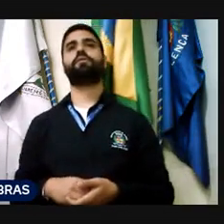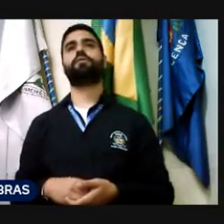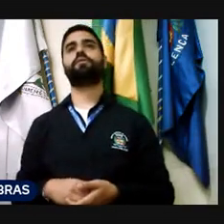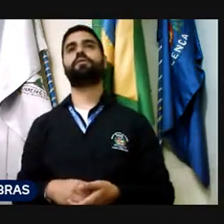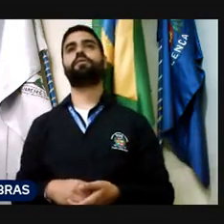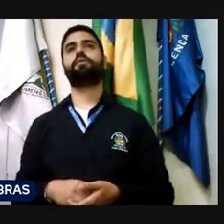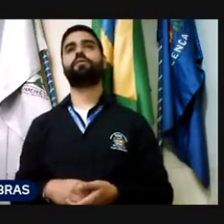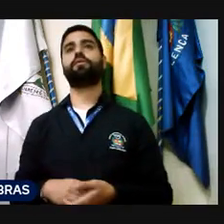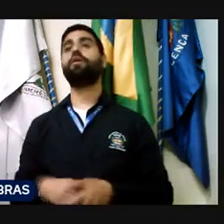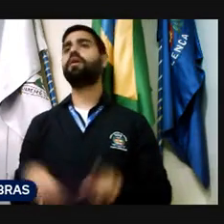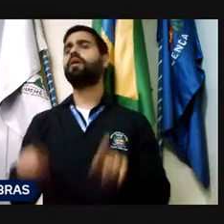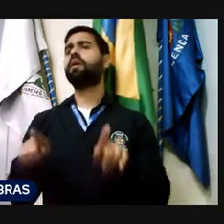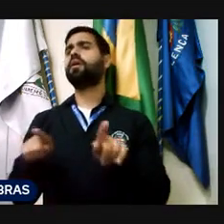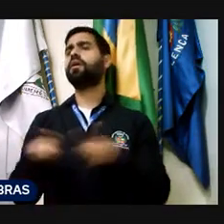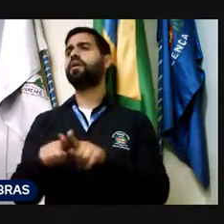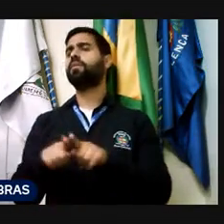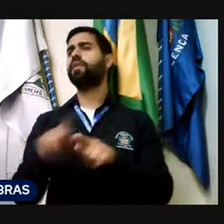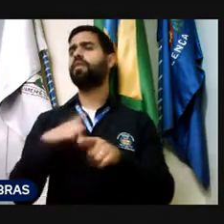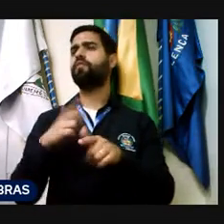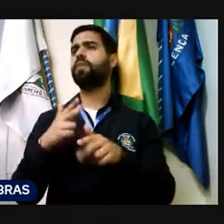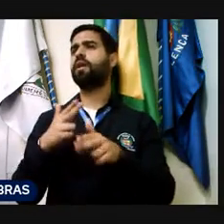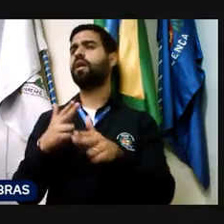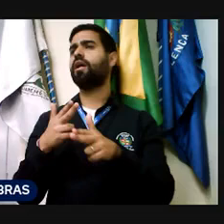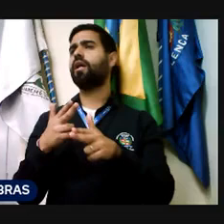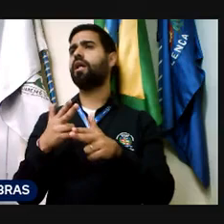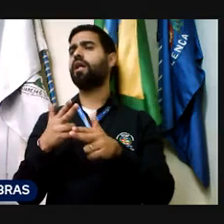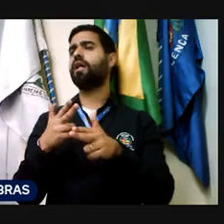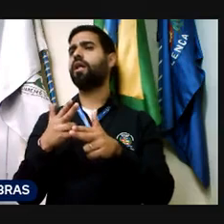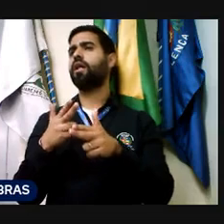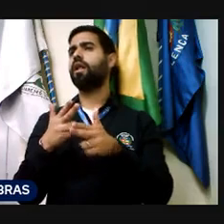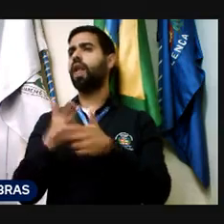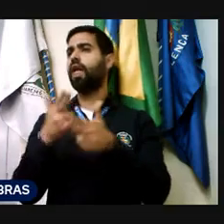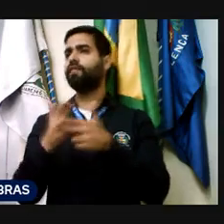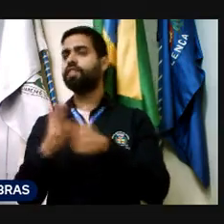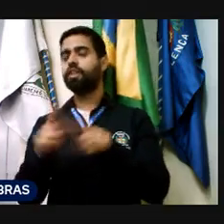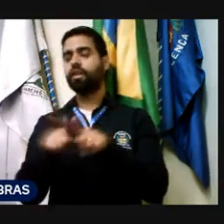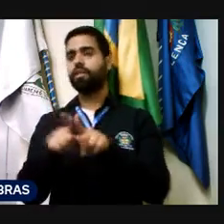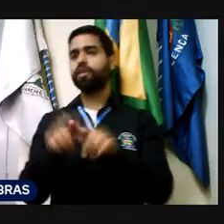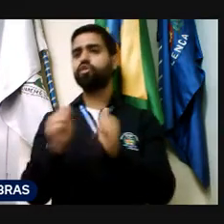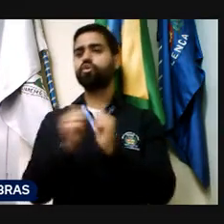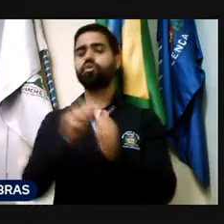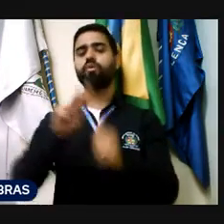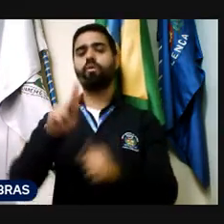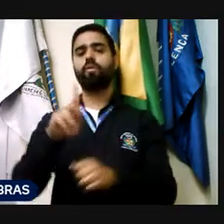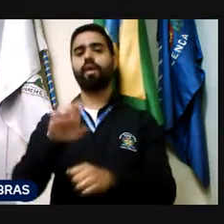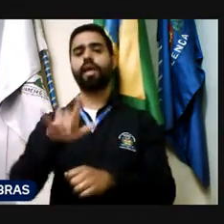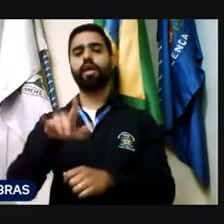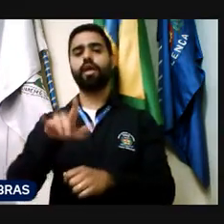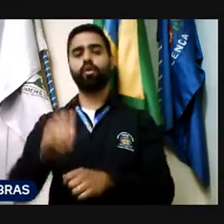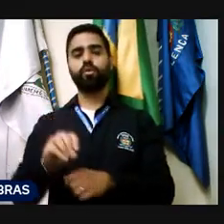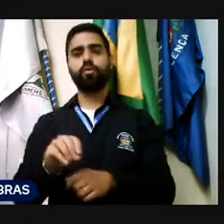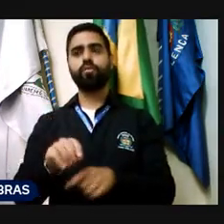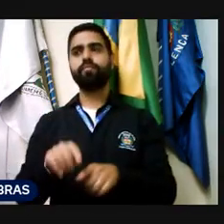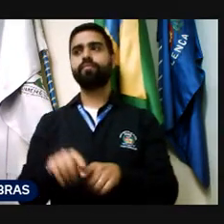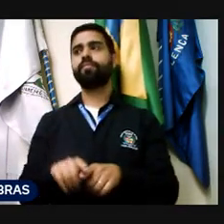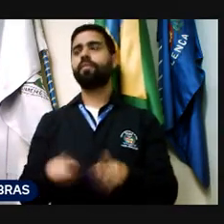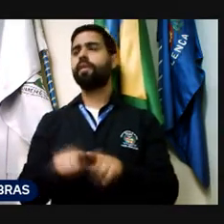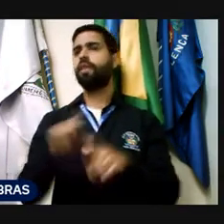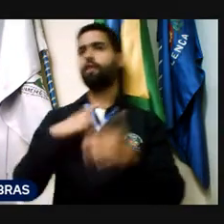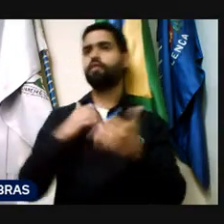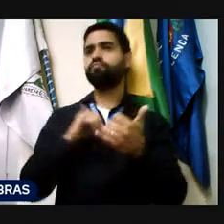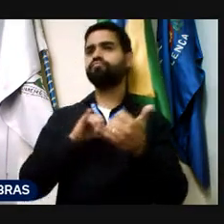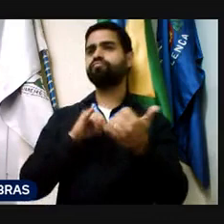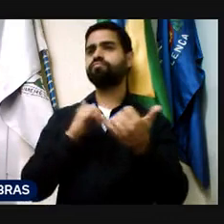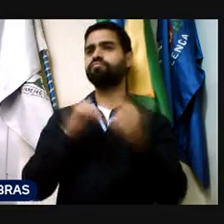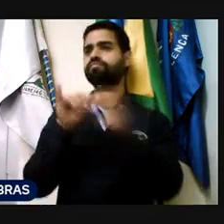participei de uma live junto com o doutor Hélio Birelli e a gente ali trocou algumas informações e